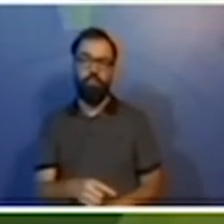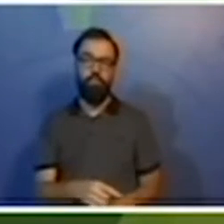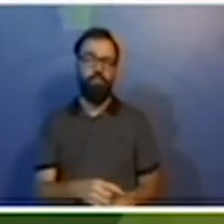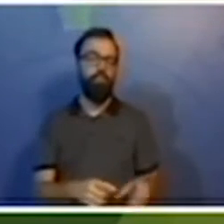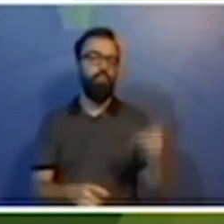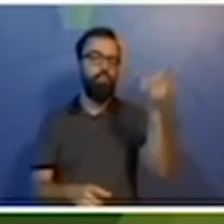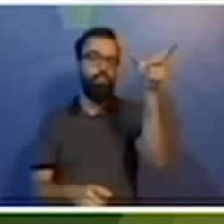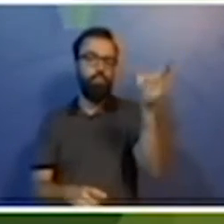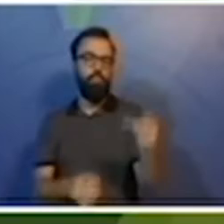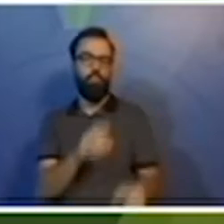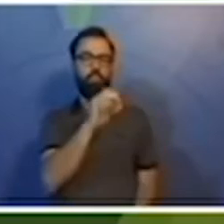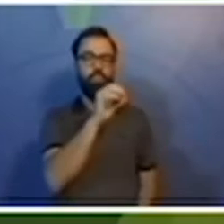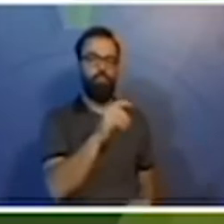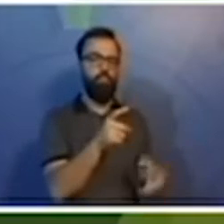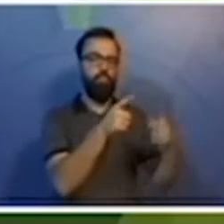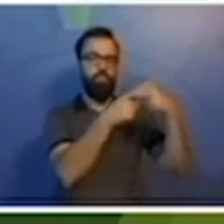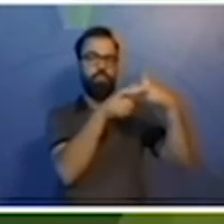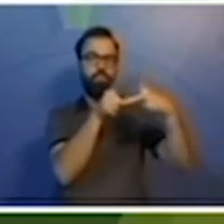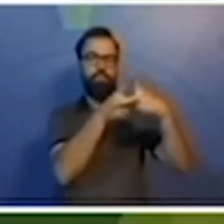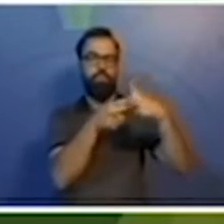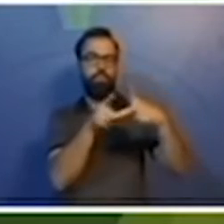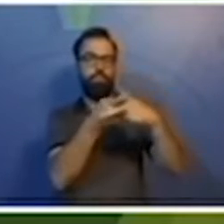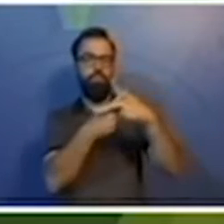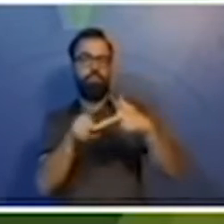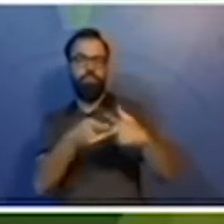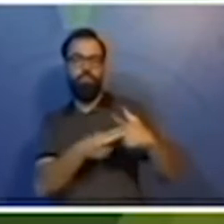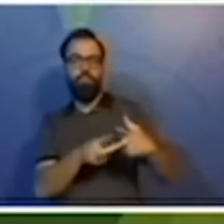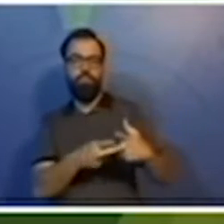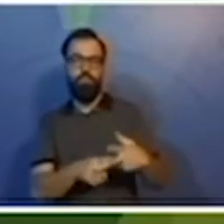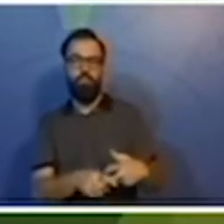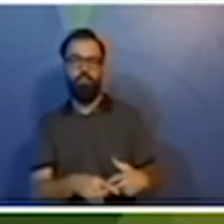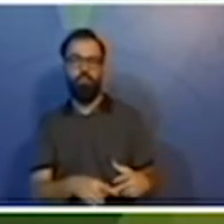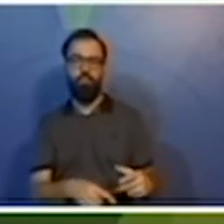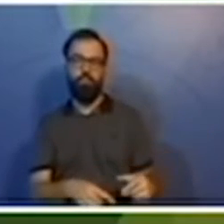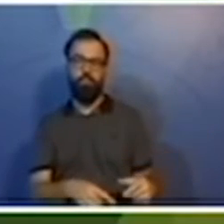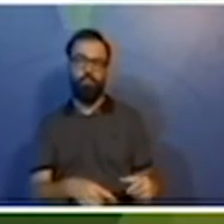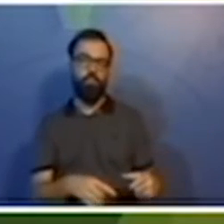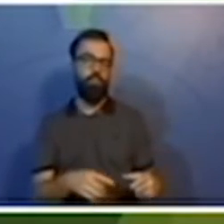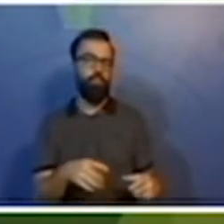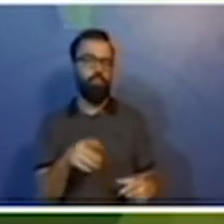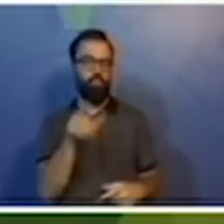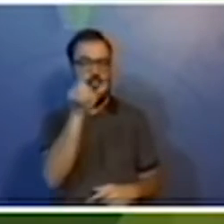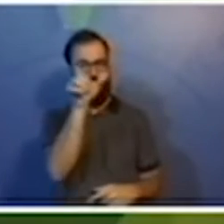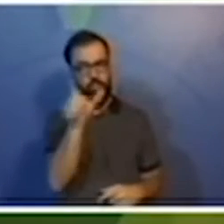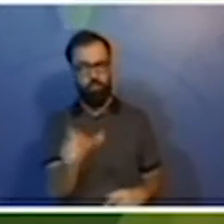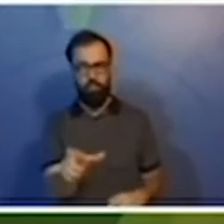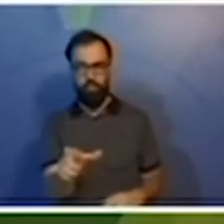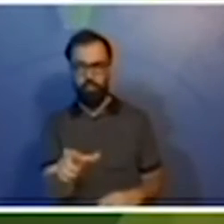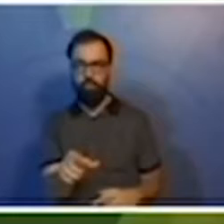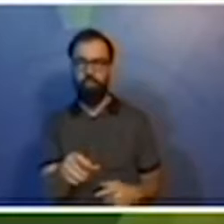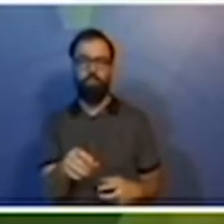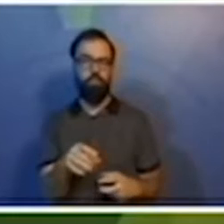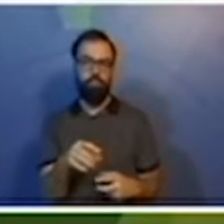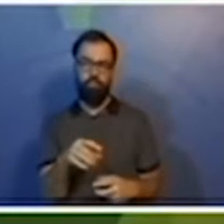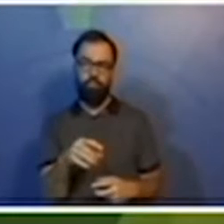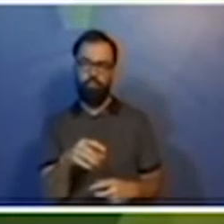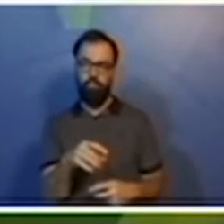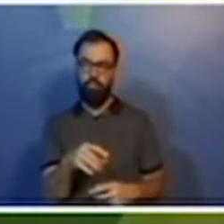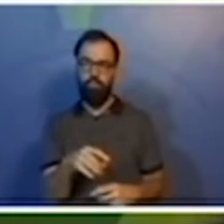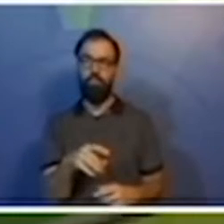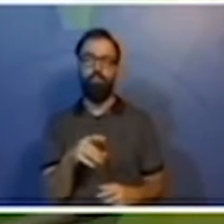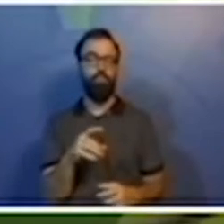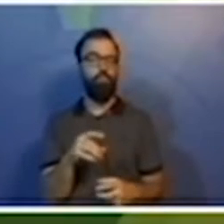o ângulo que a medida do seu suplemento é 5 vezes a